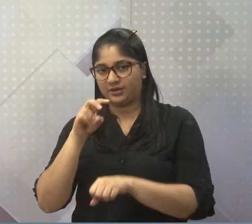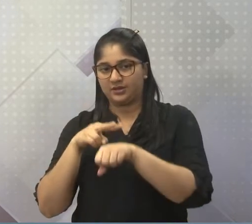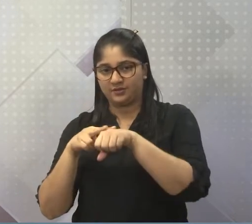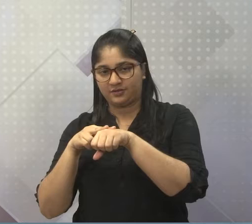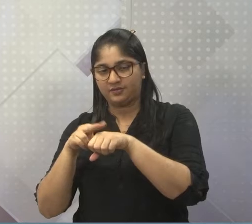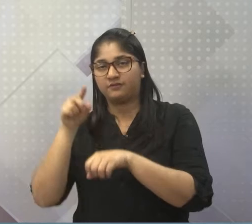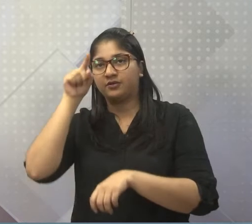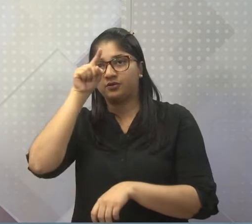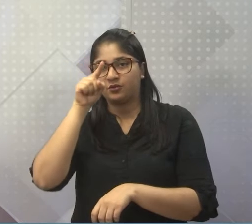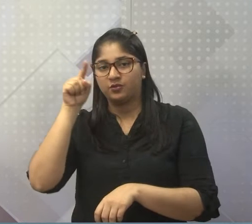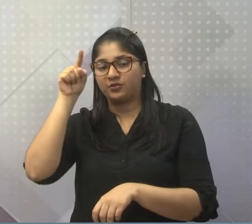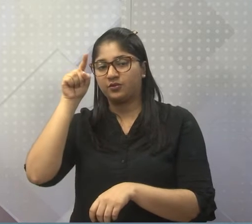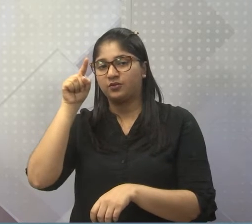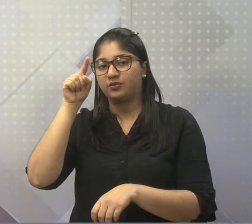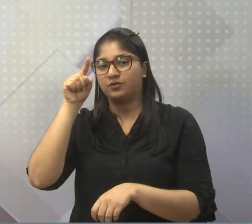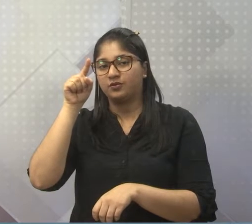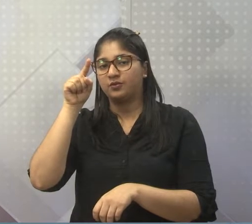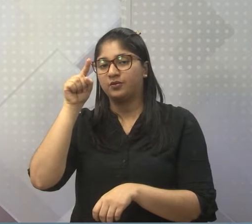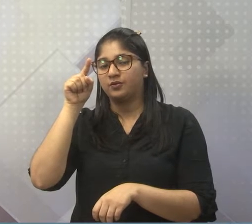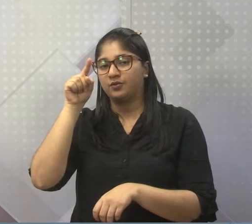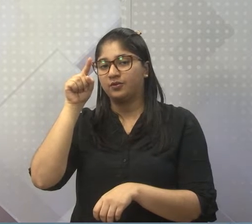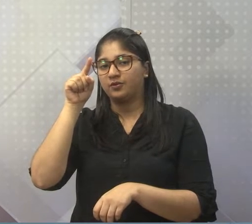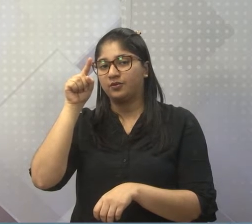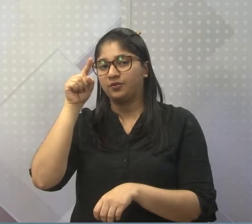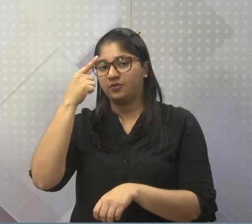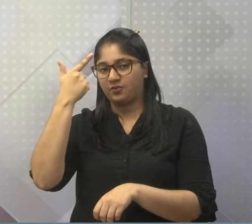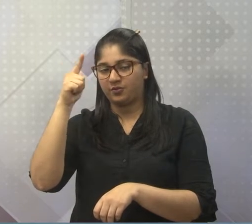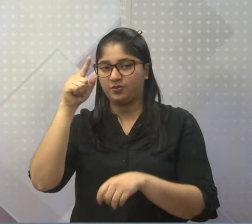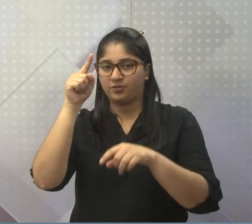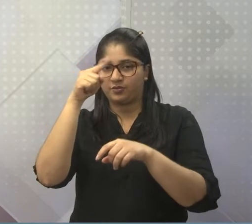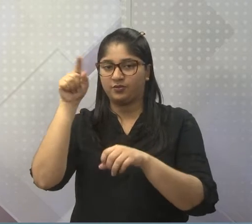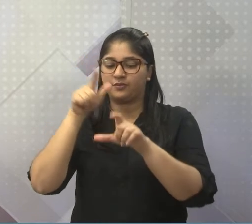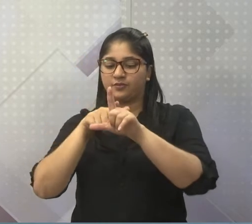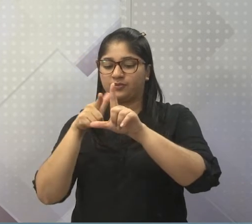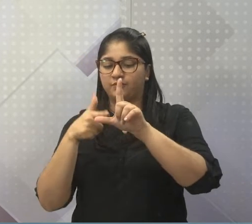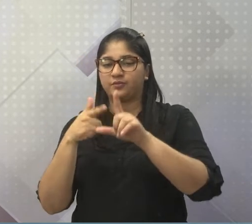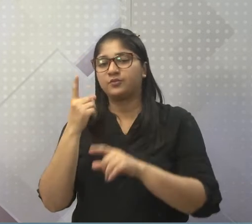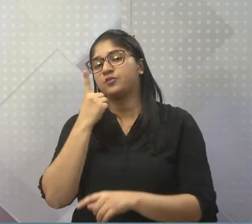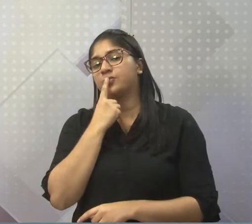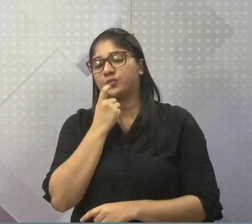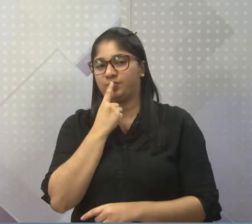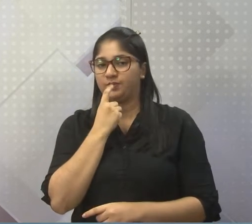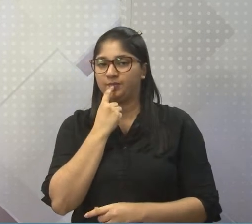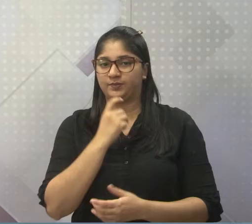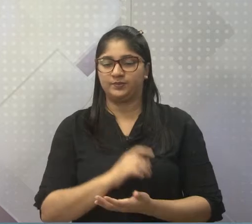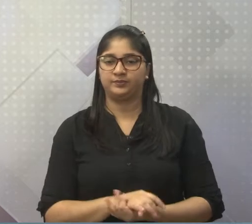o meu ângulo verde e o meu ângulo vermelho.